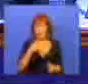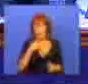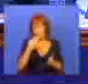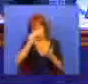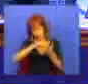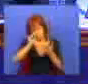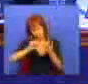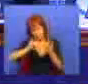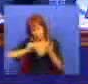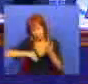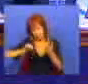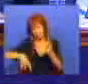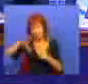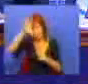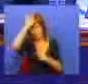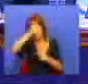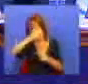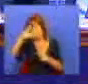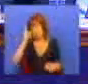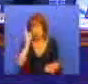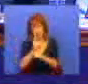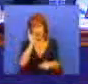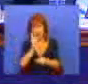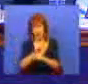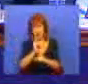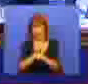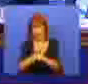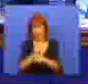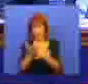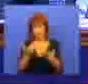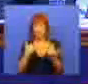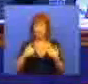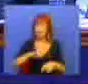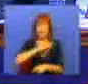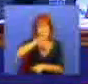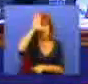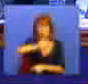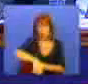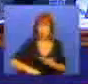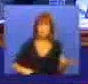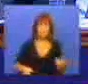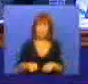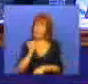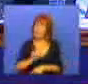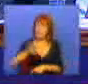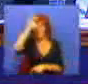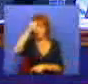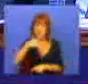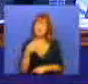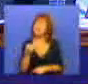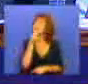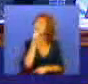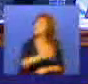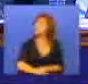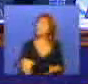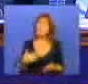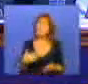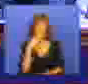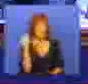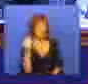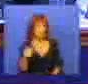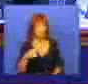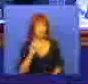cheio de assinaturas de ministros do mesmo. Mas o Sr. Ministro e o seu Governo foi muito simpático com os